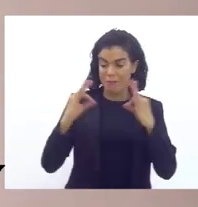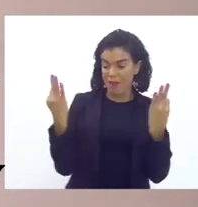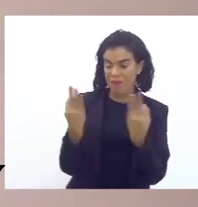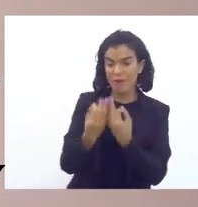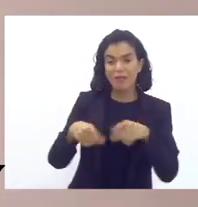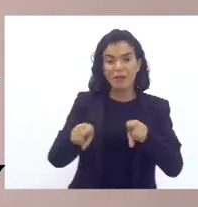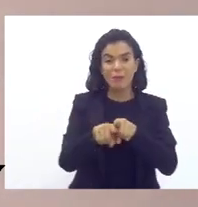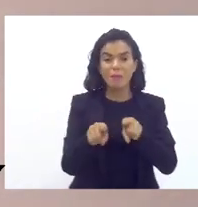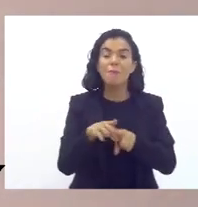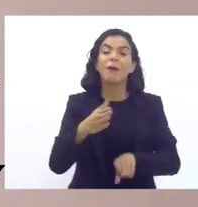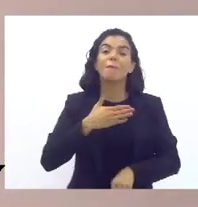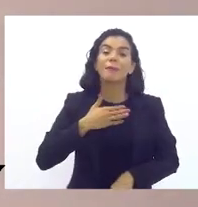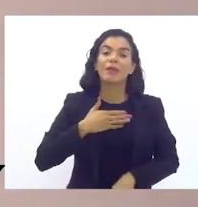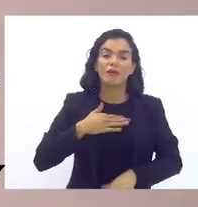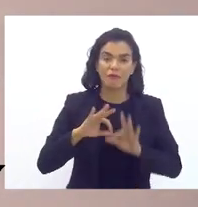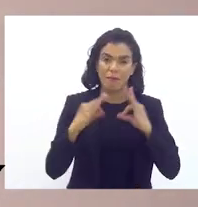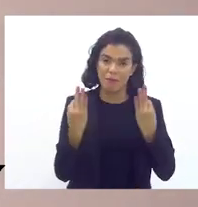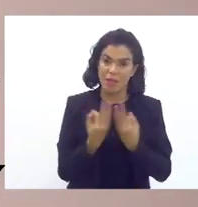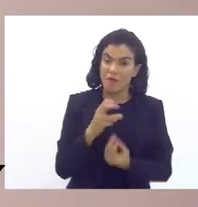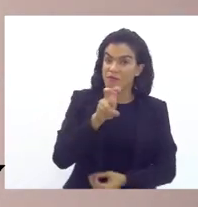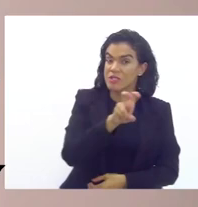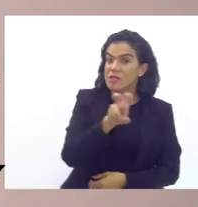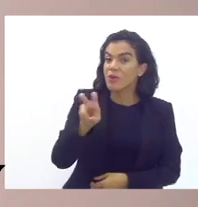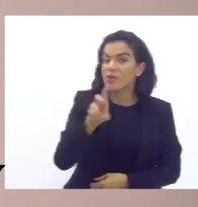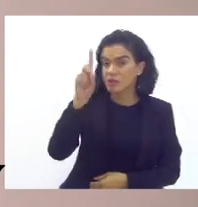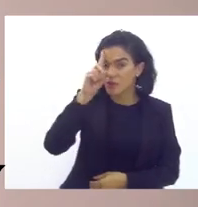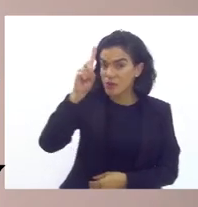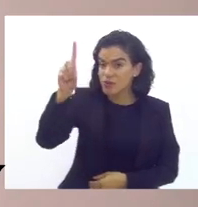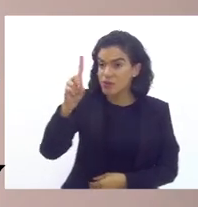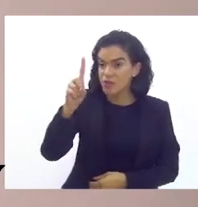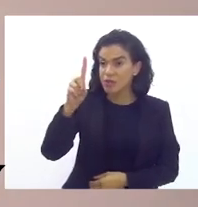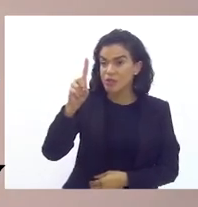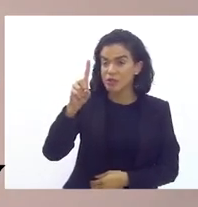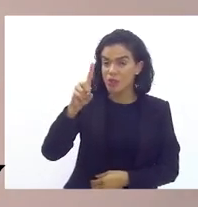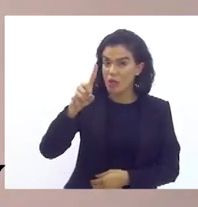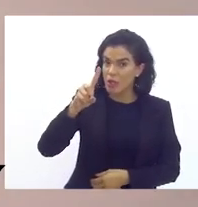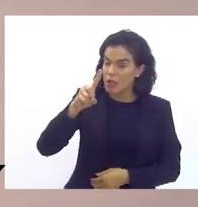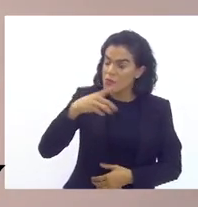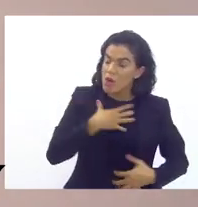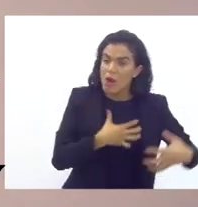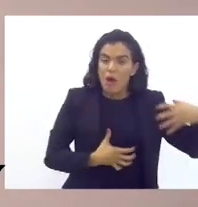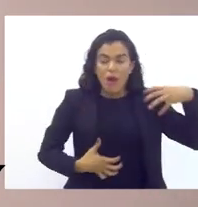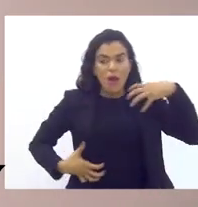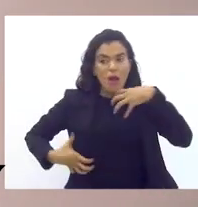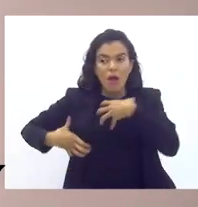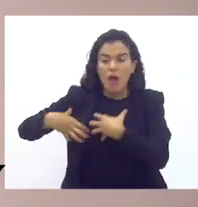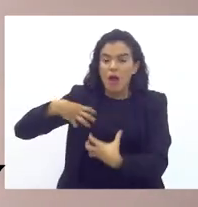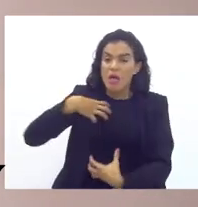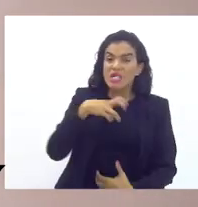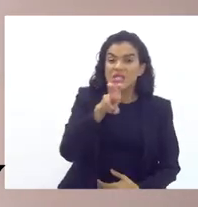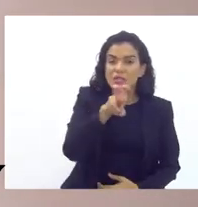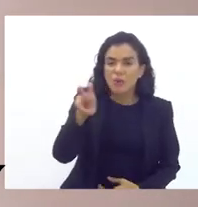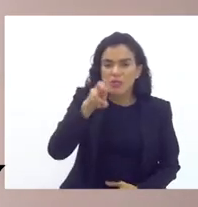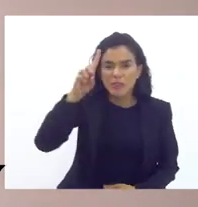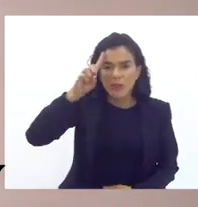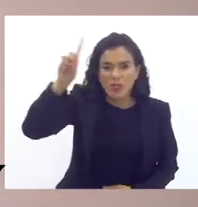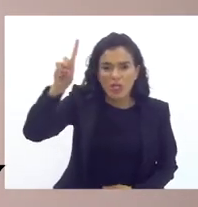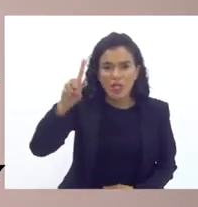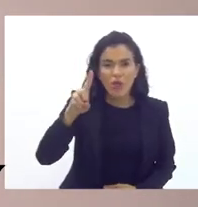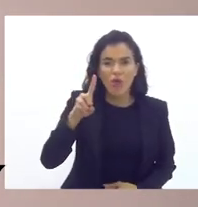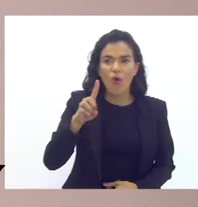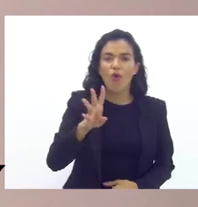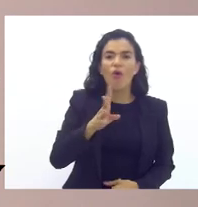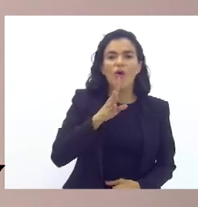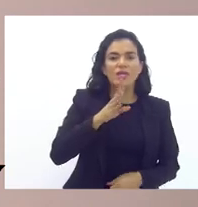outros jovens e para minha família porque foram 55 dias de muita angústia foram 55 Dias conhecendo quatro